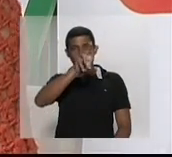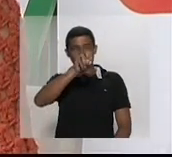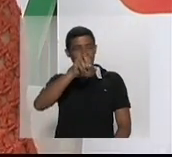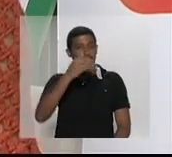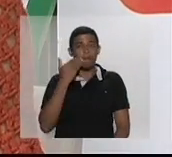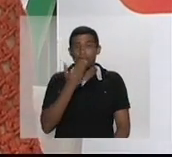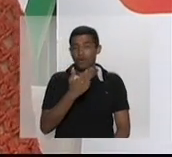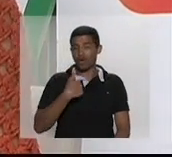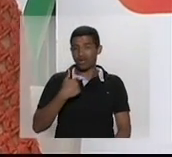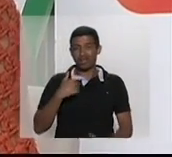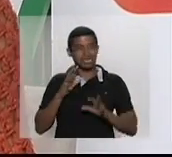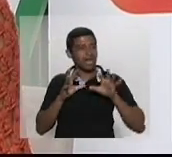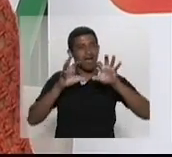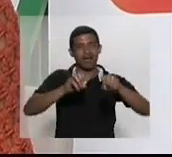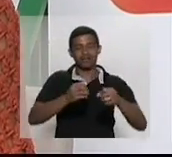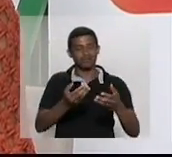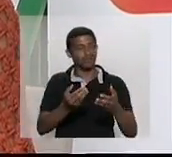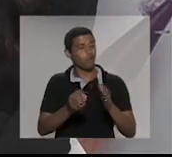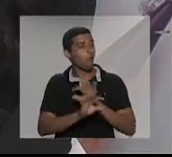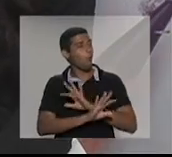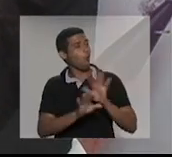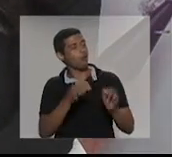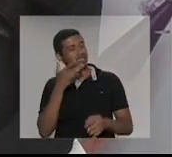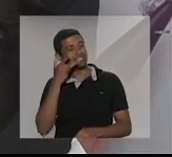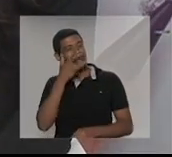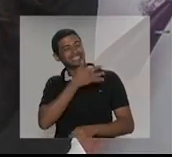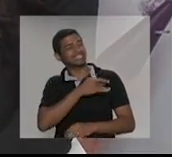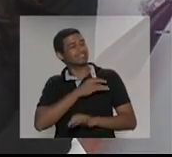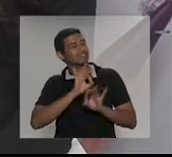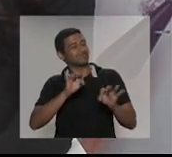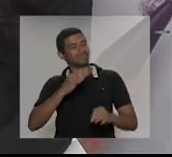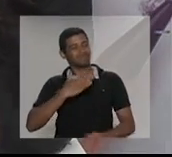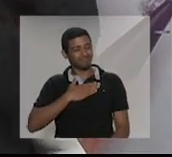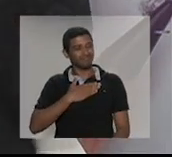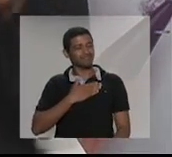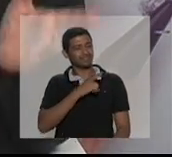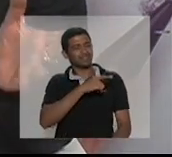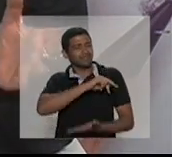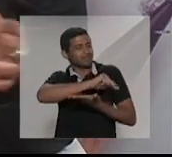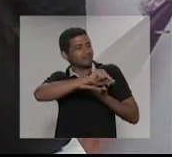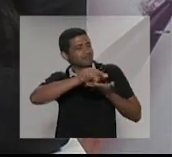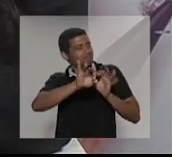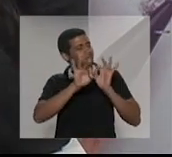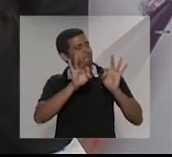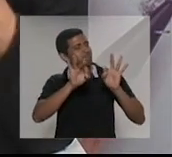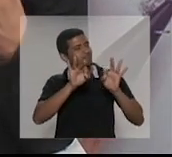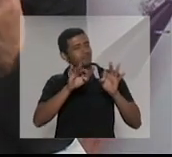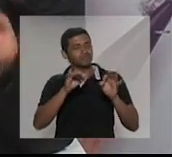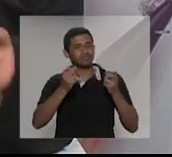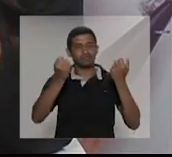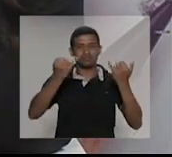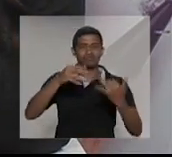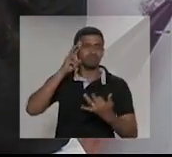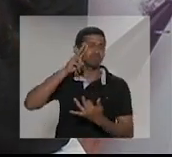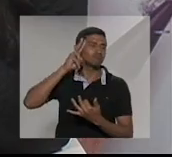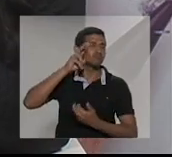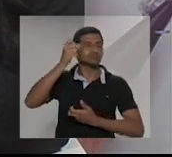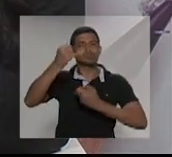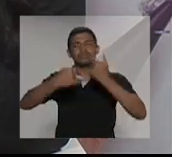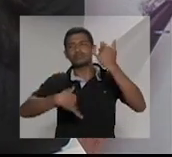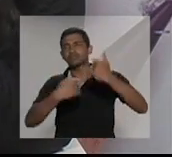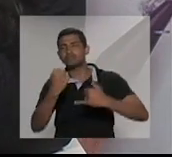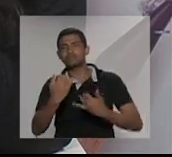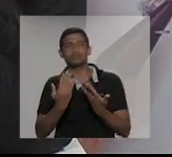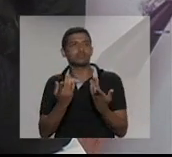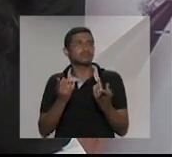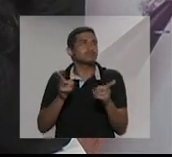lugar selvagem. Opa, delícia, já vi coisas que você fez maravilhosas. Contação de histórias,